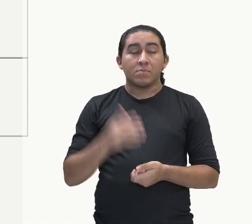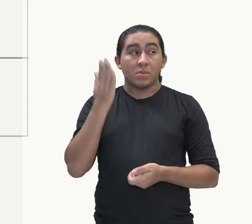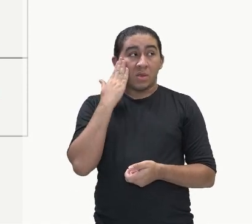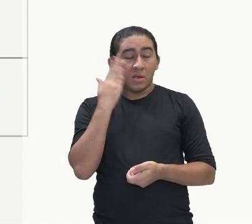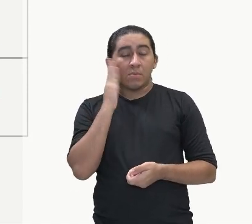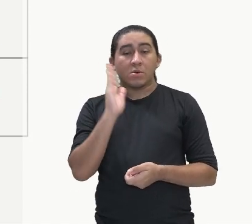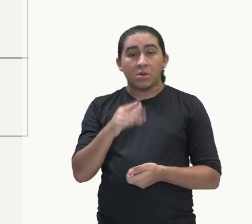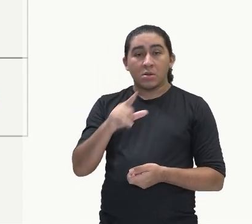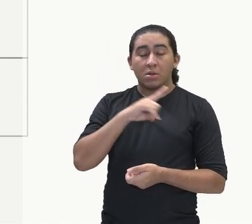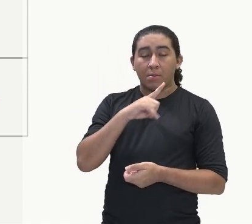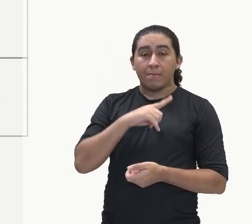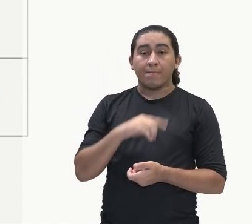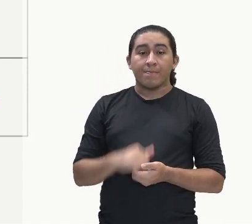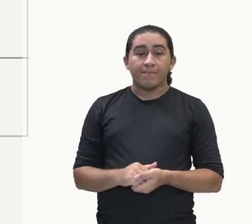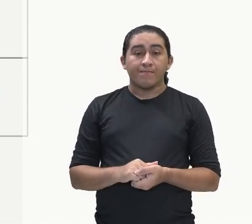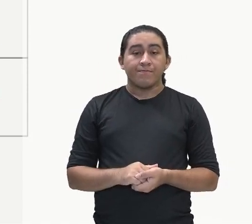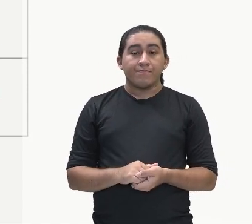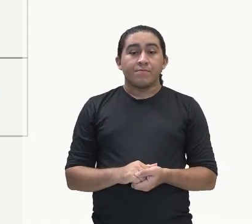sufixo temporal.